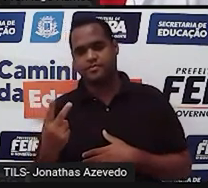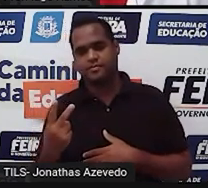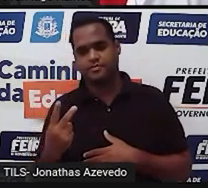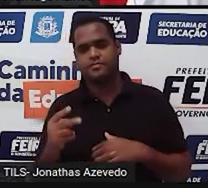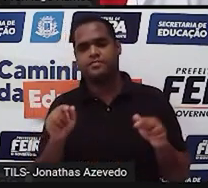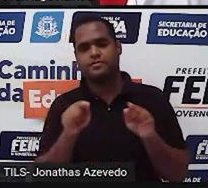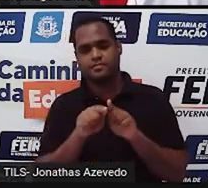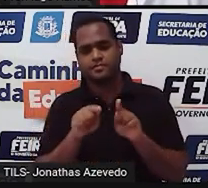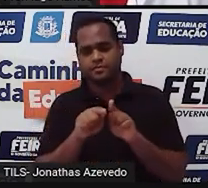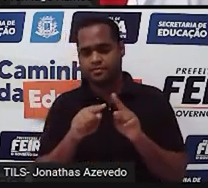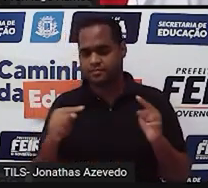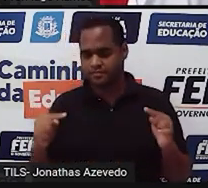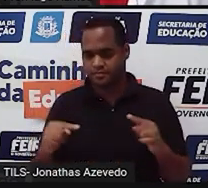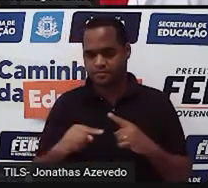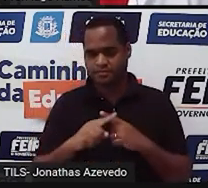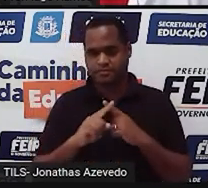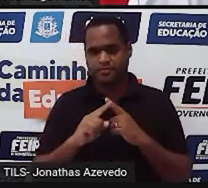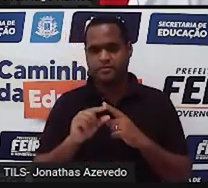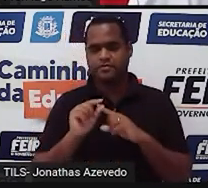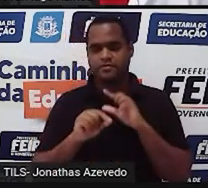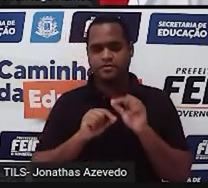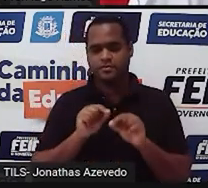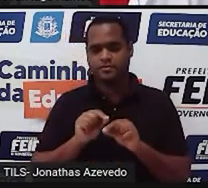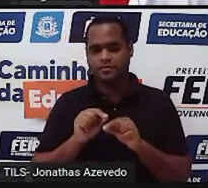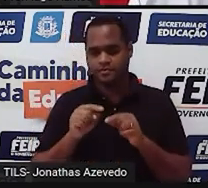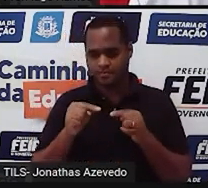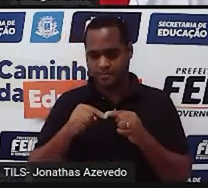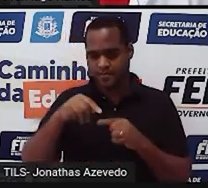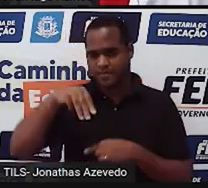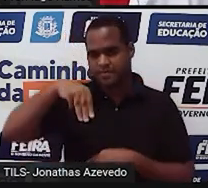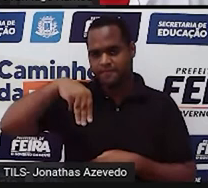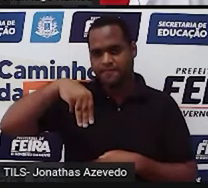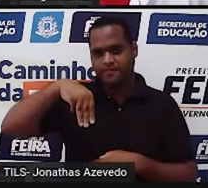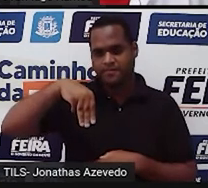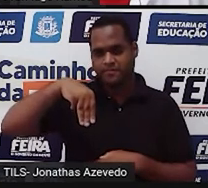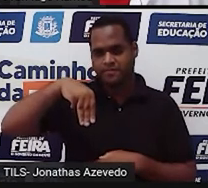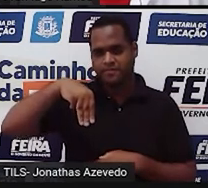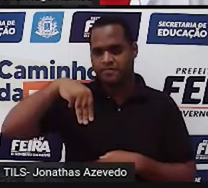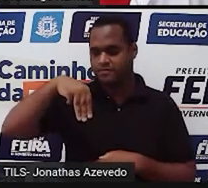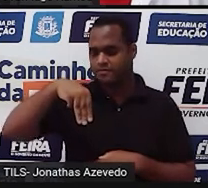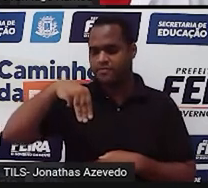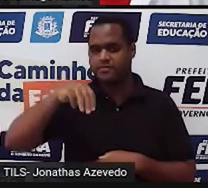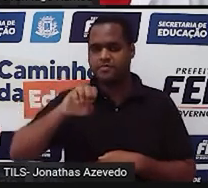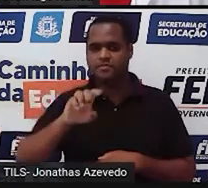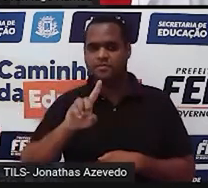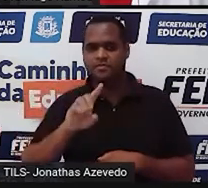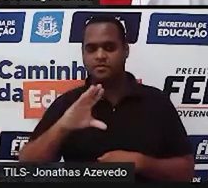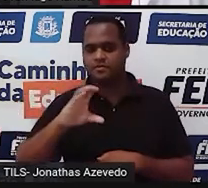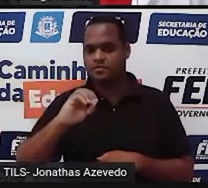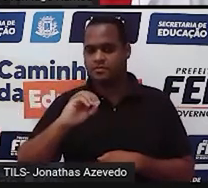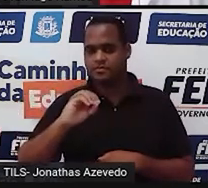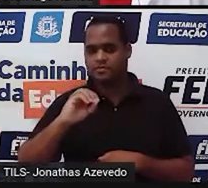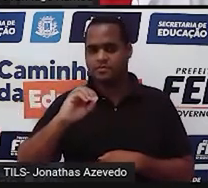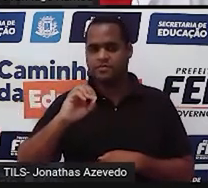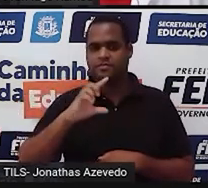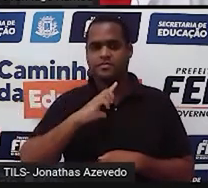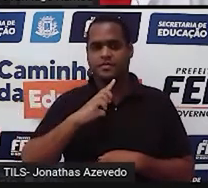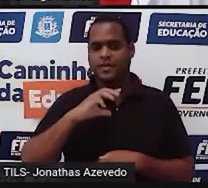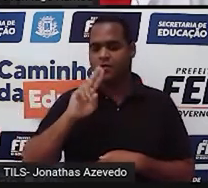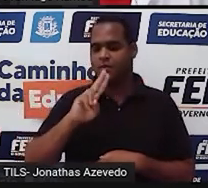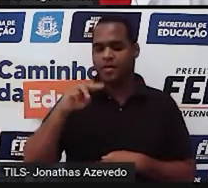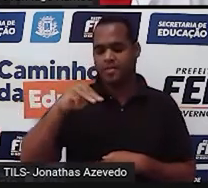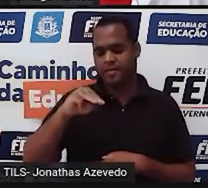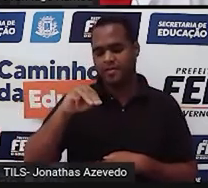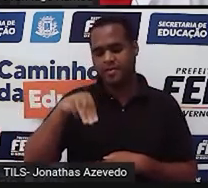cruza exatamente no chamado. Médio esse ponto aqui no meio eu chamei de